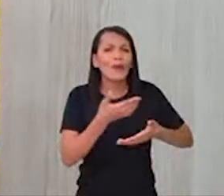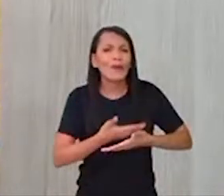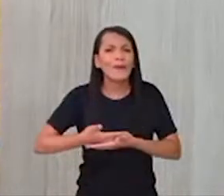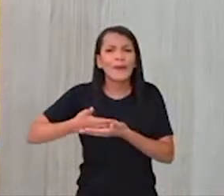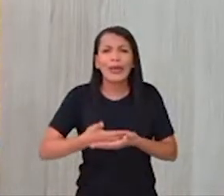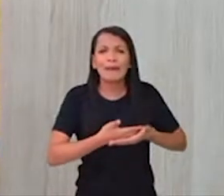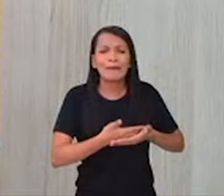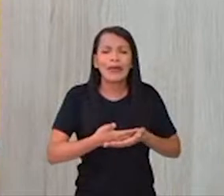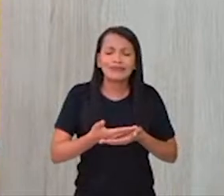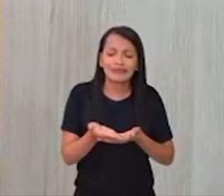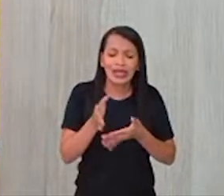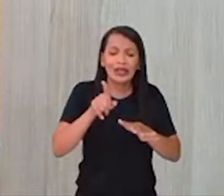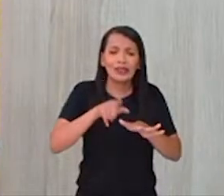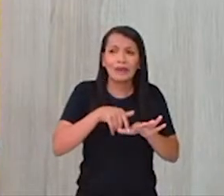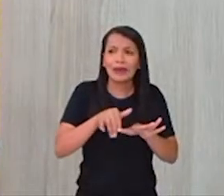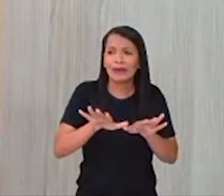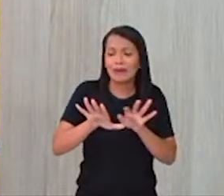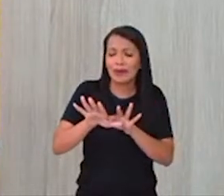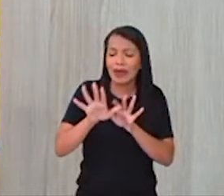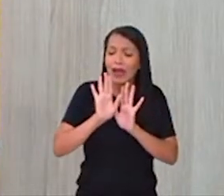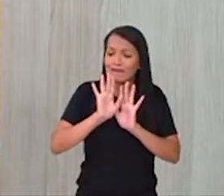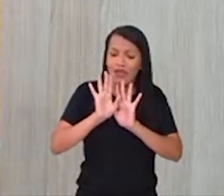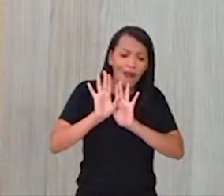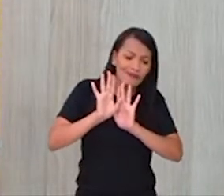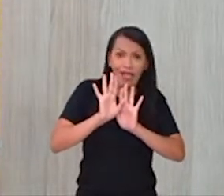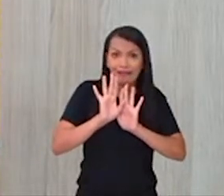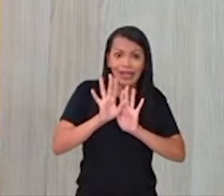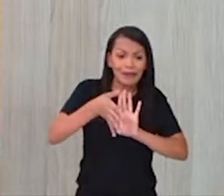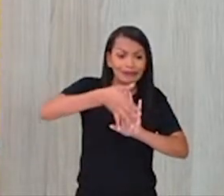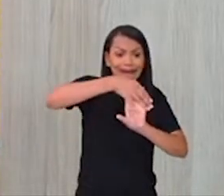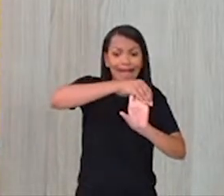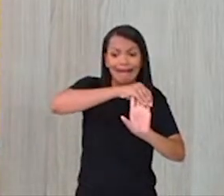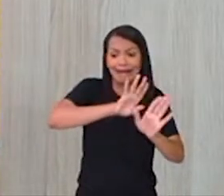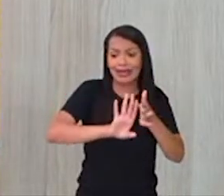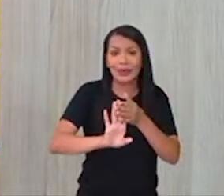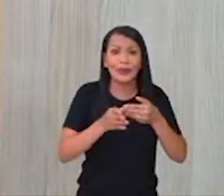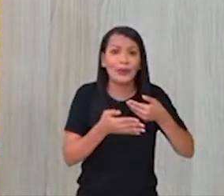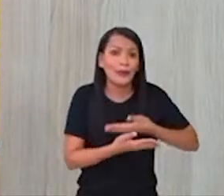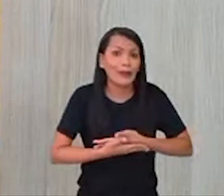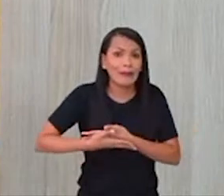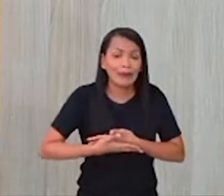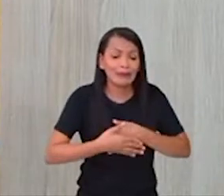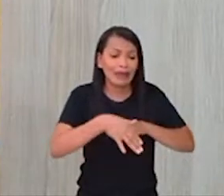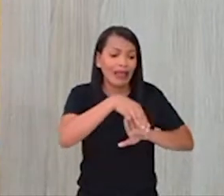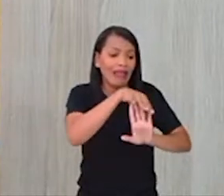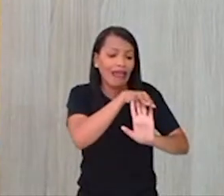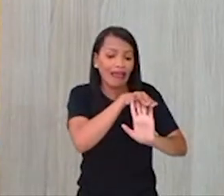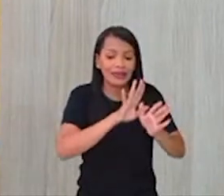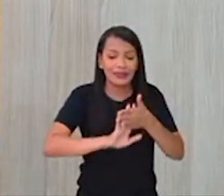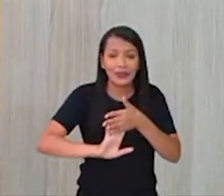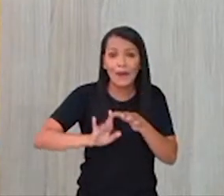exatamente. Minha filha aprendeu a pegar no seu próprio pé. Mas aí não seria uma expressão. Sentido denotativo. É